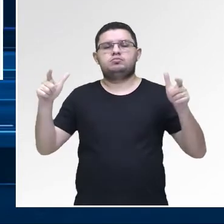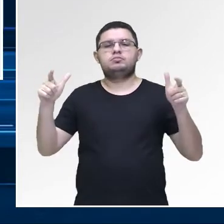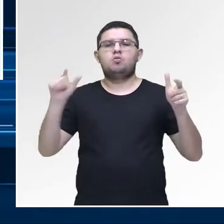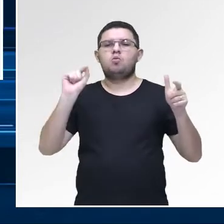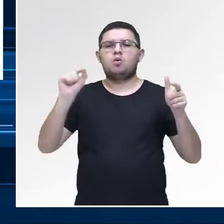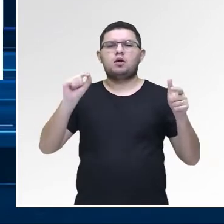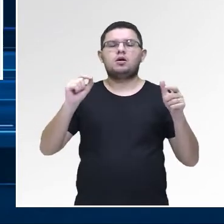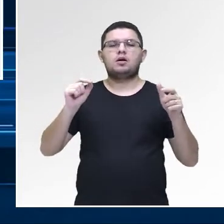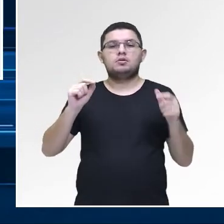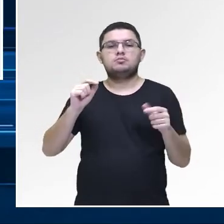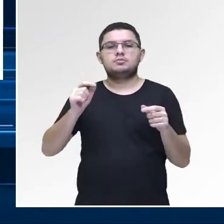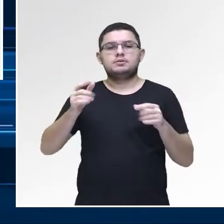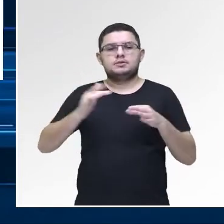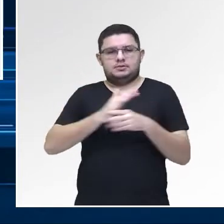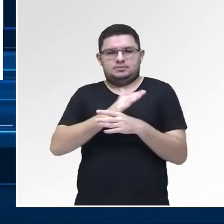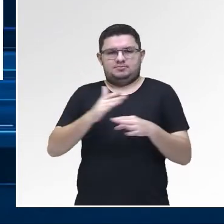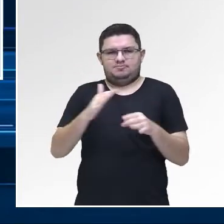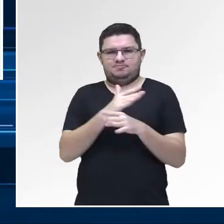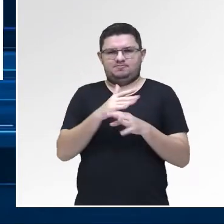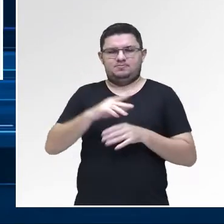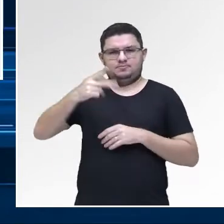Então, gente,